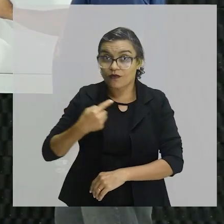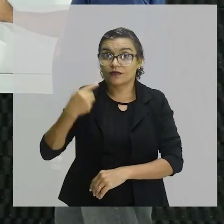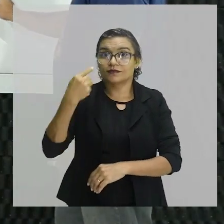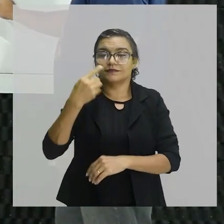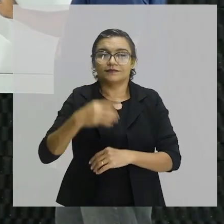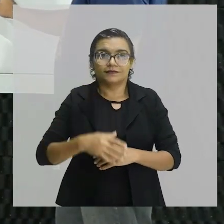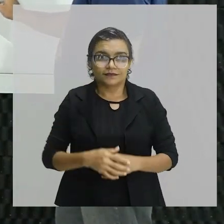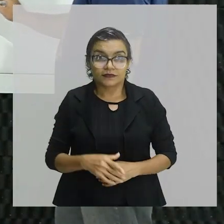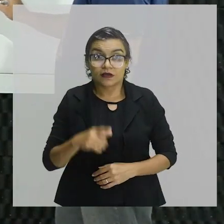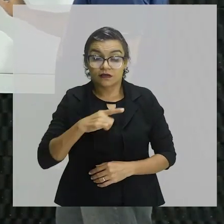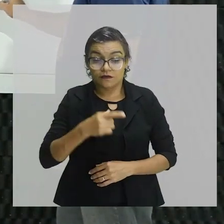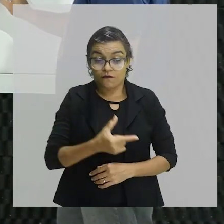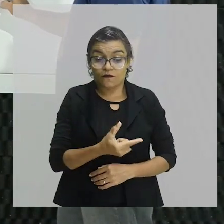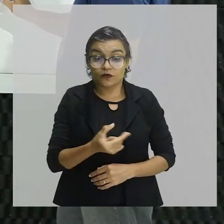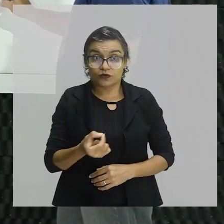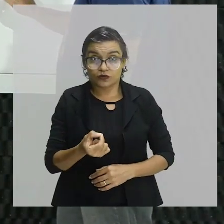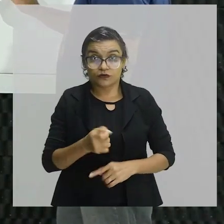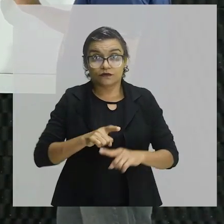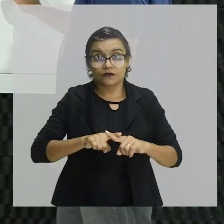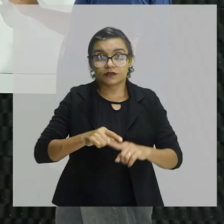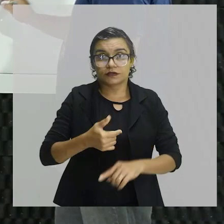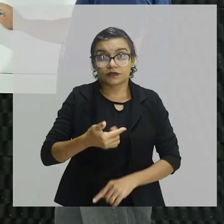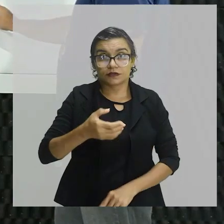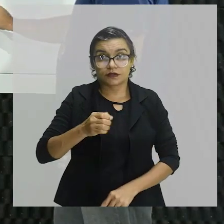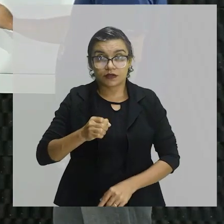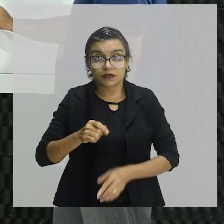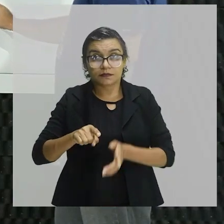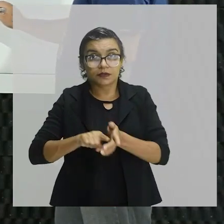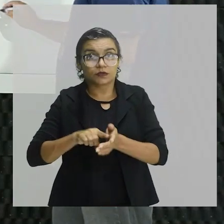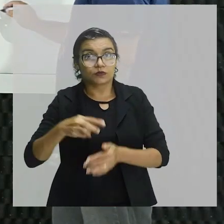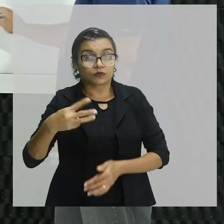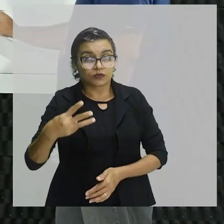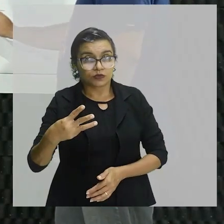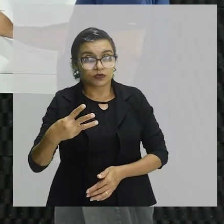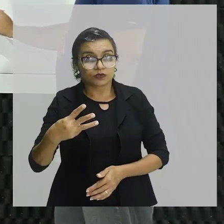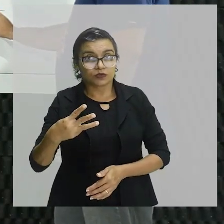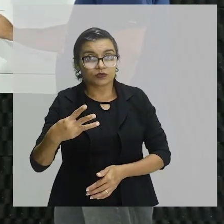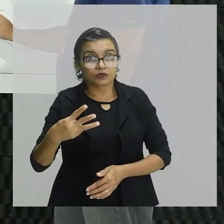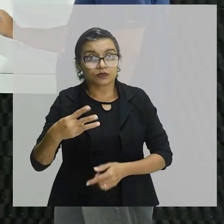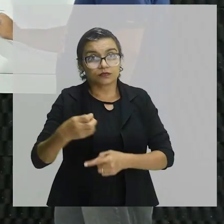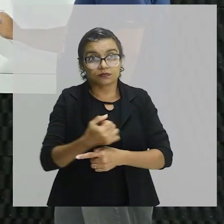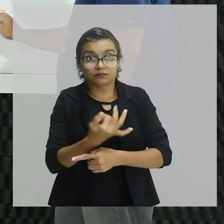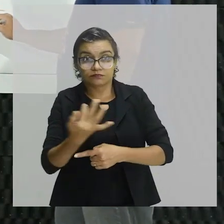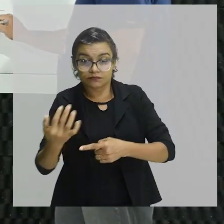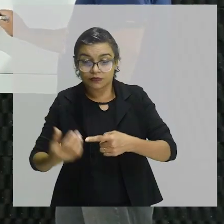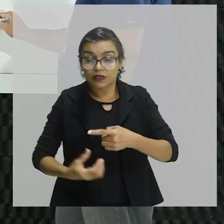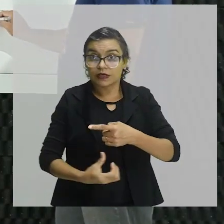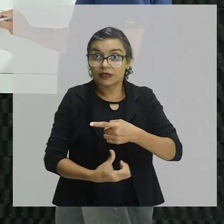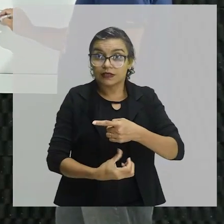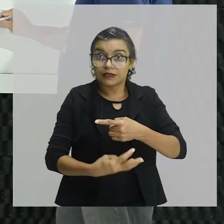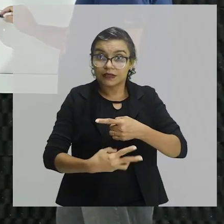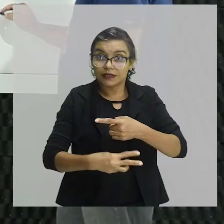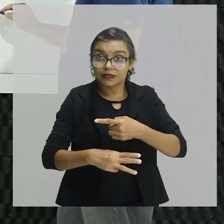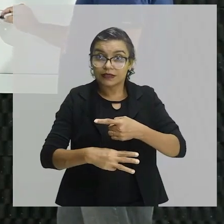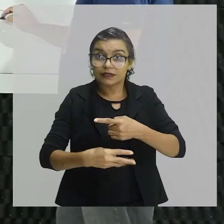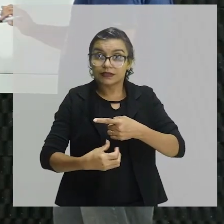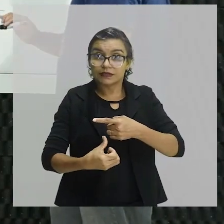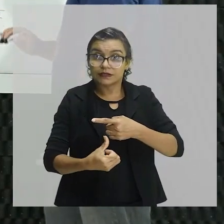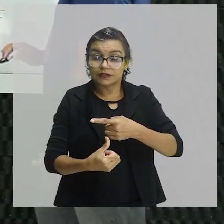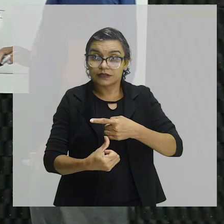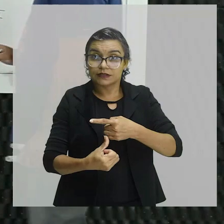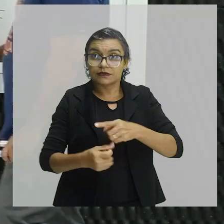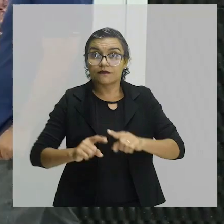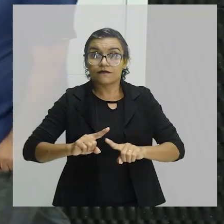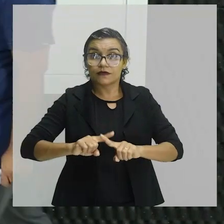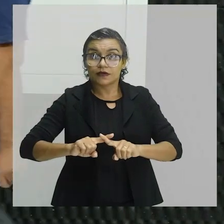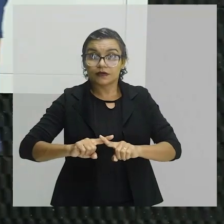temos 20 vezes 10 a menos 3 sobre 36 vezes 10 ao